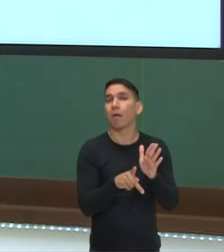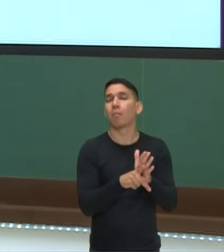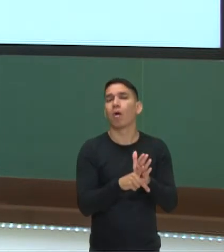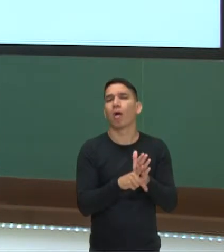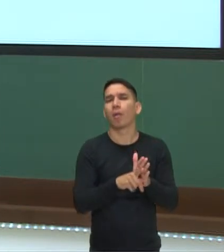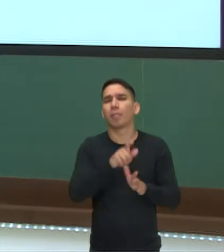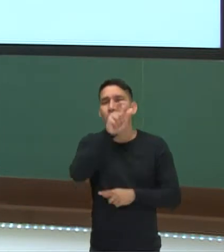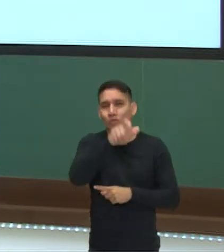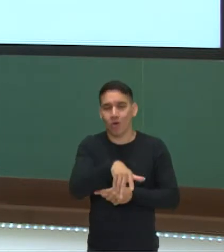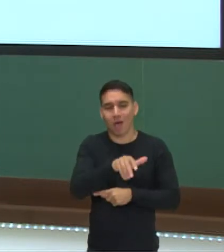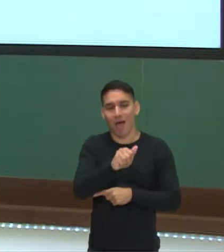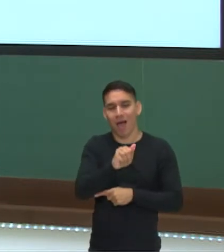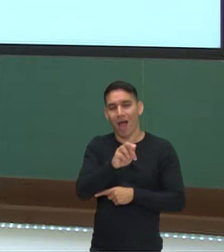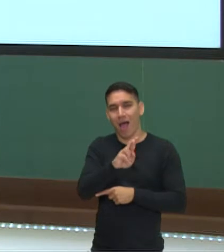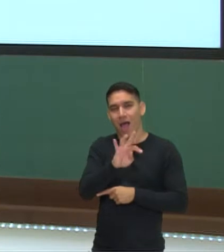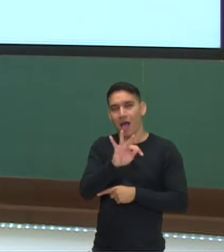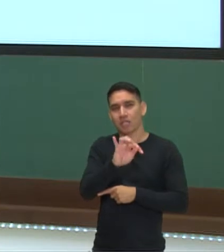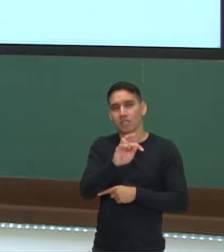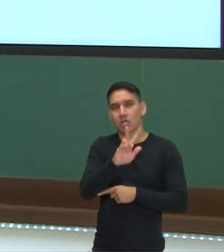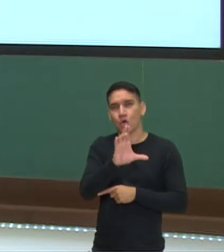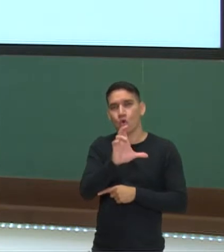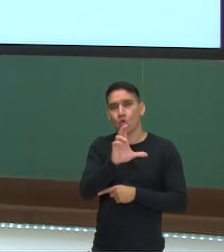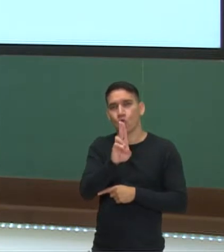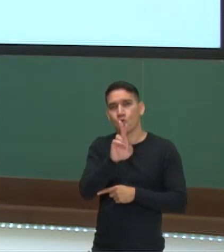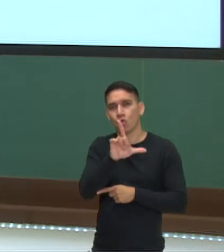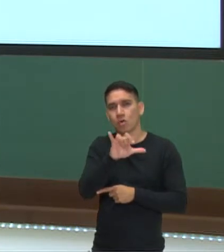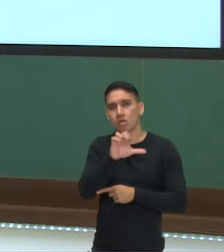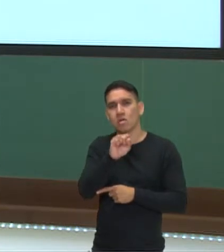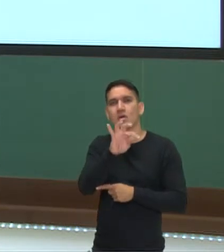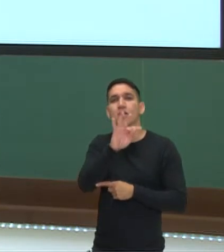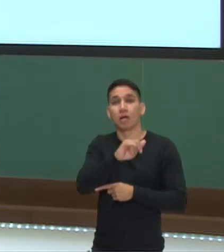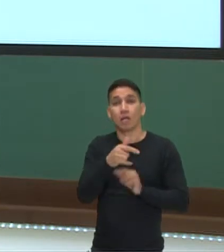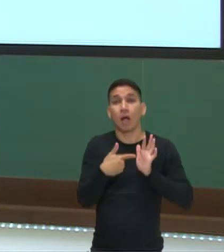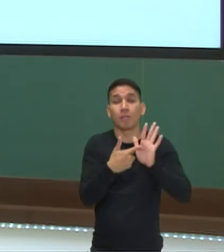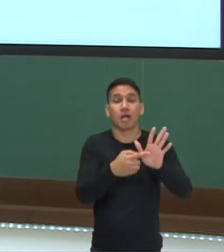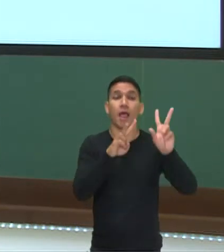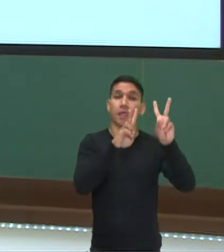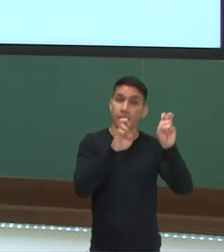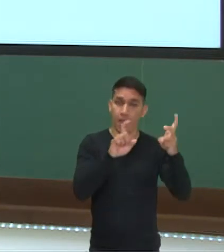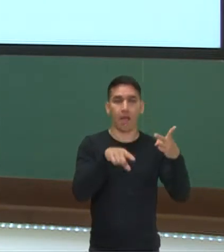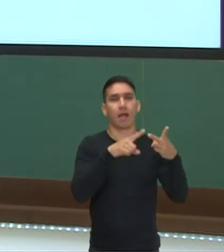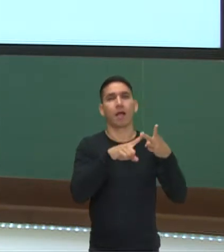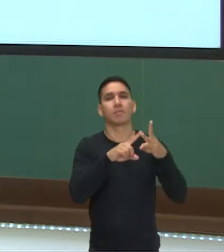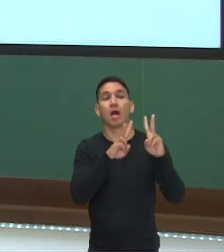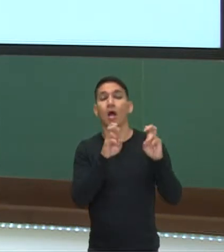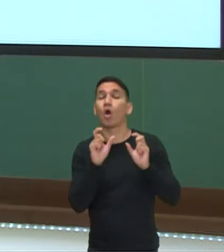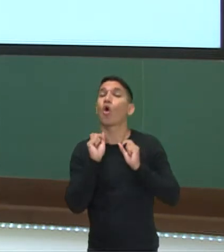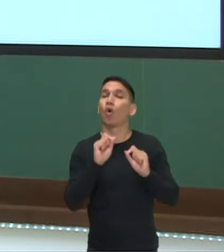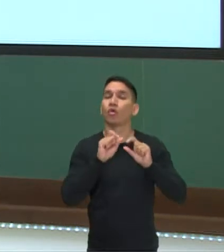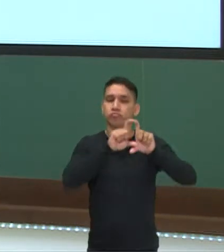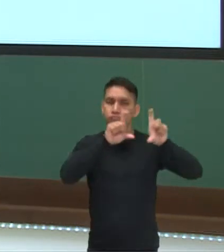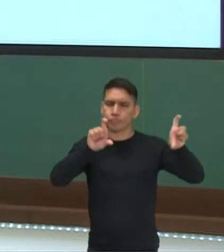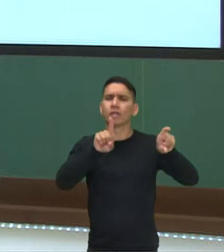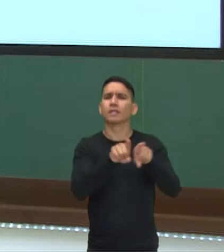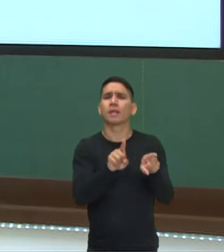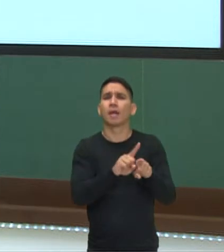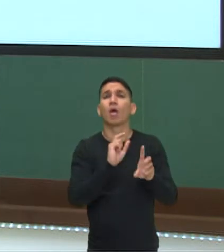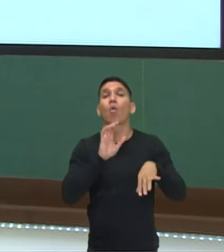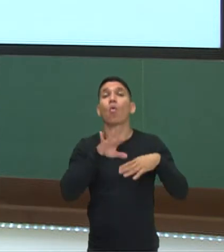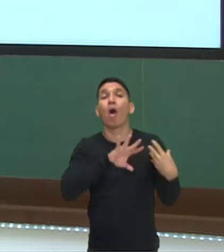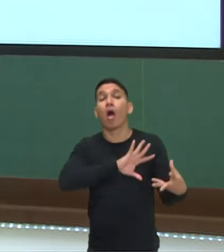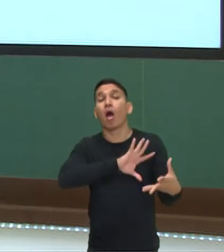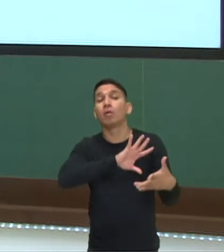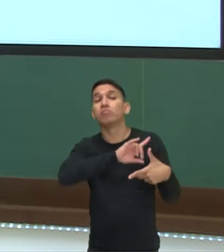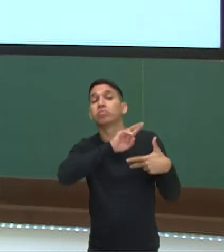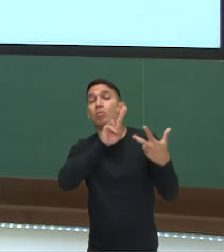articulista, ele apresenta o tema, o assunto e a sua tese. A tese é a sua opinião referente ao